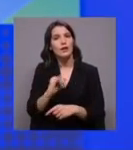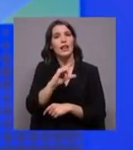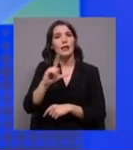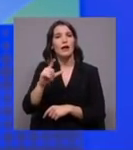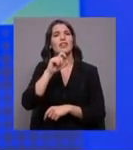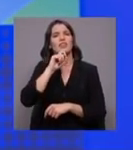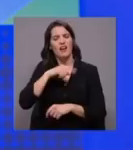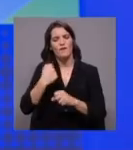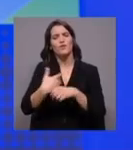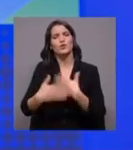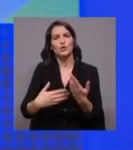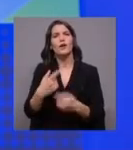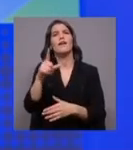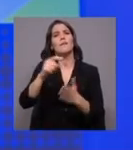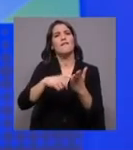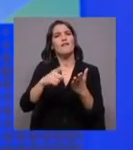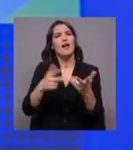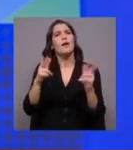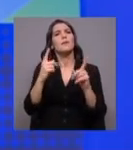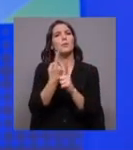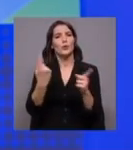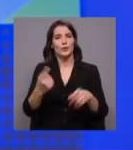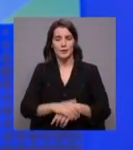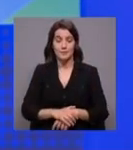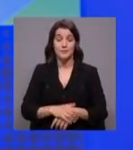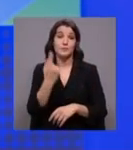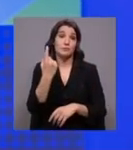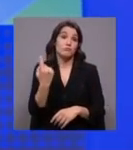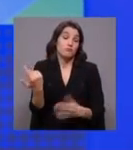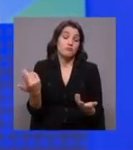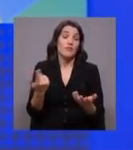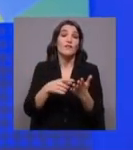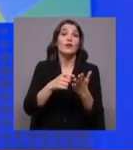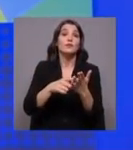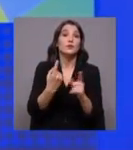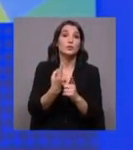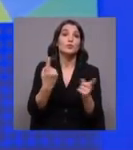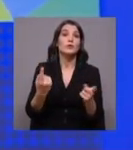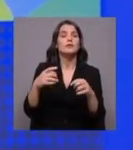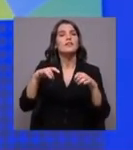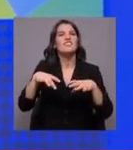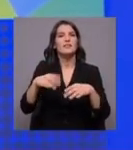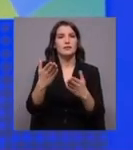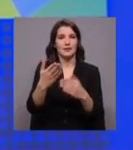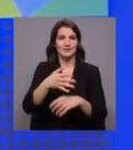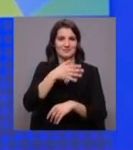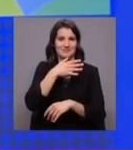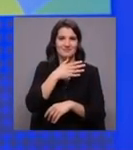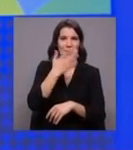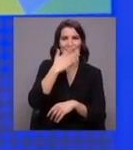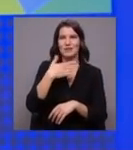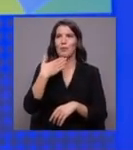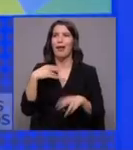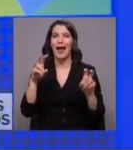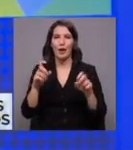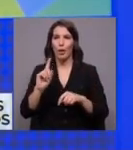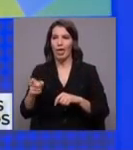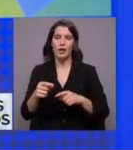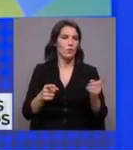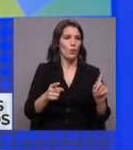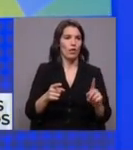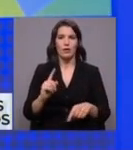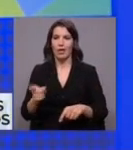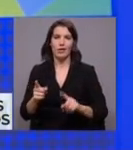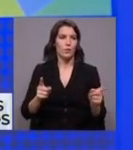funciona e o batismo faz falta perante está os filhos dos quais faz falta é para evitar esse tipo de discurso parte branca que o Francisco está a tentar